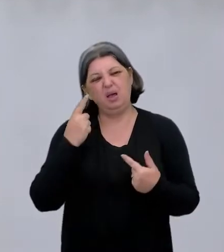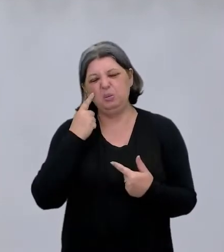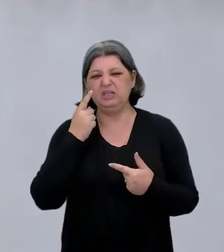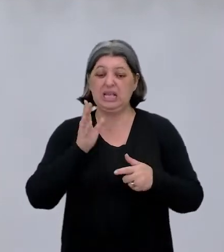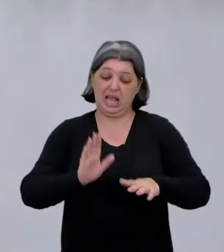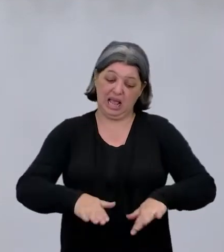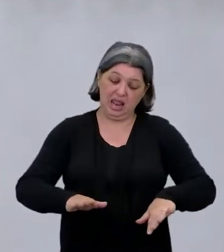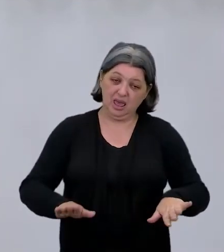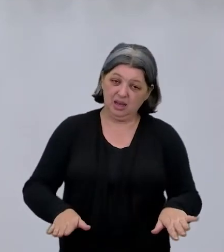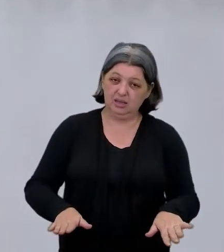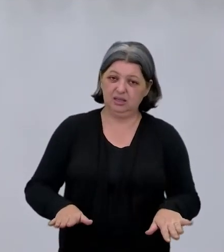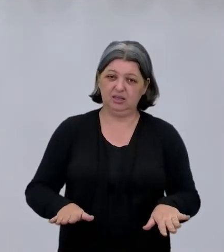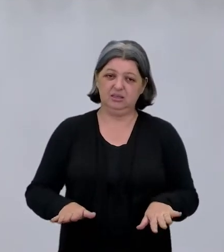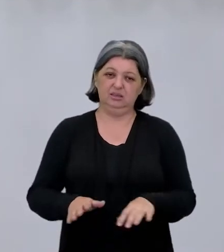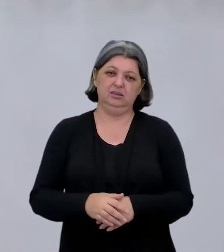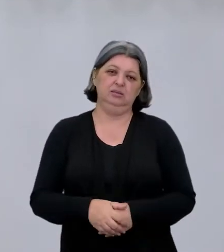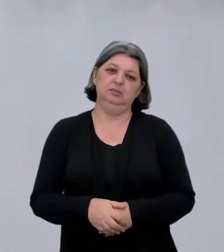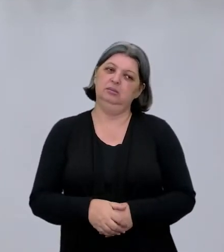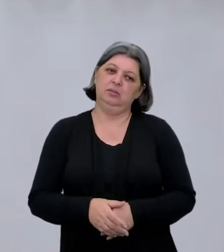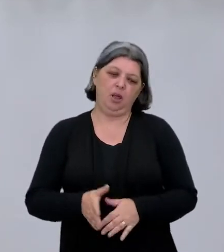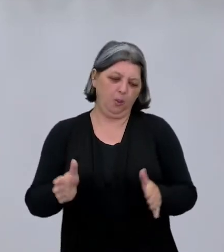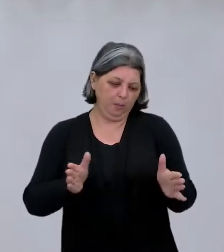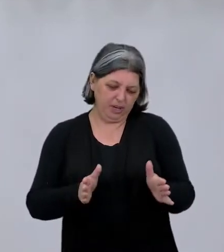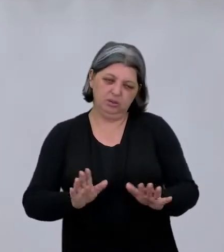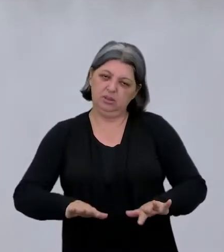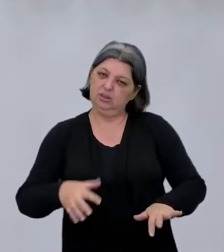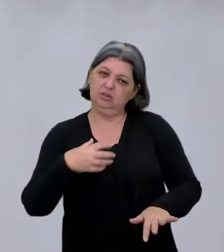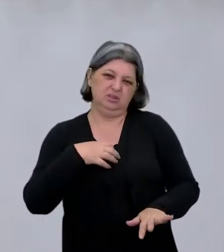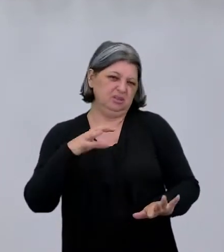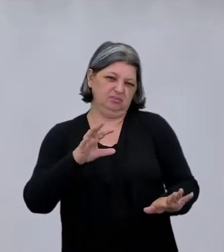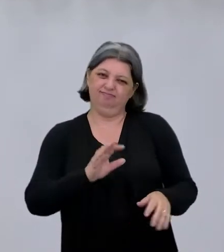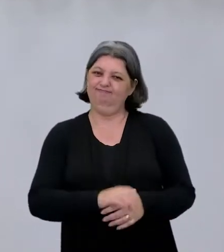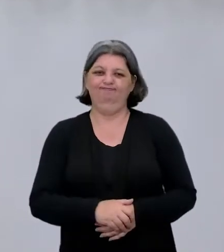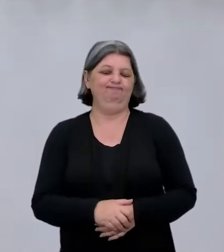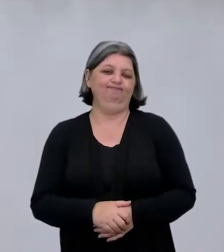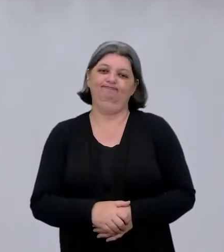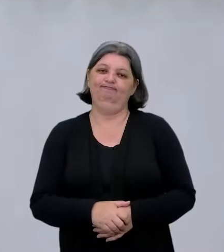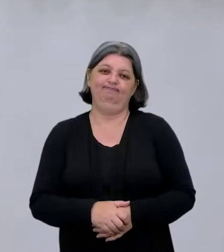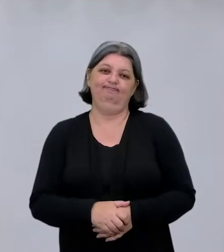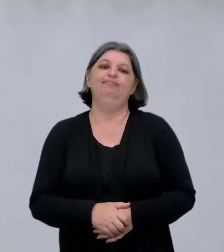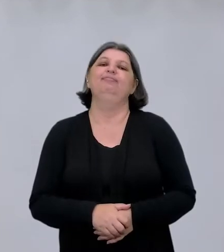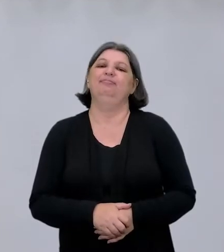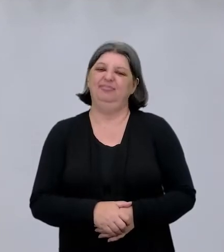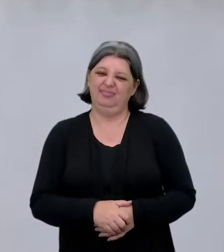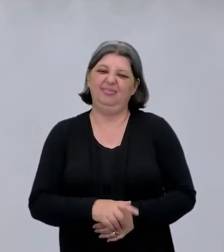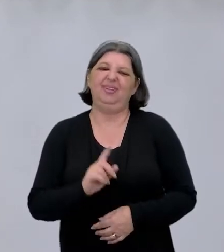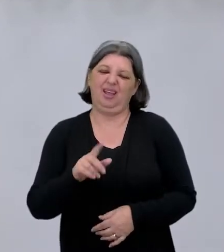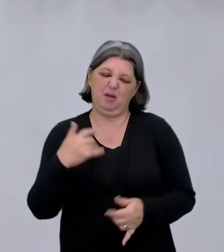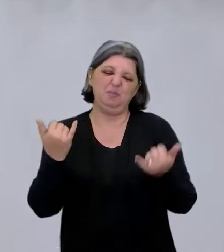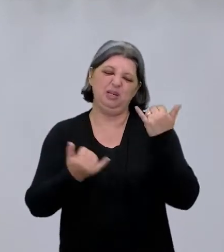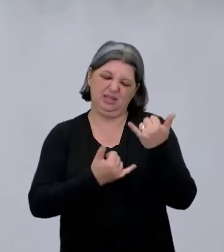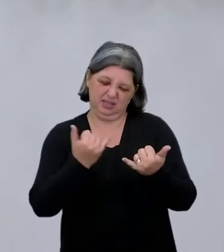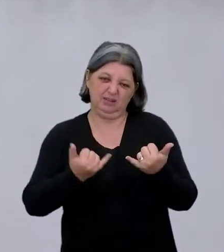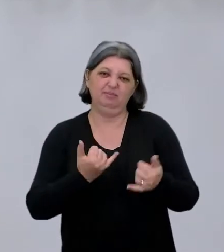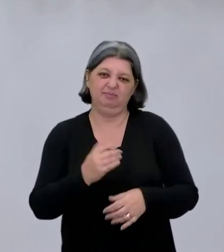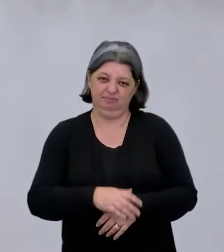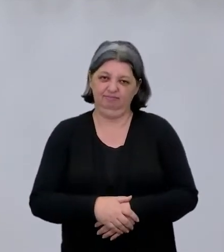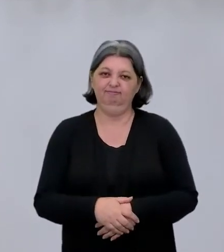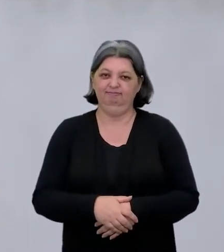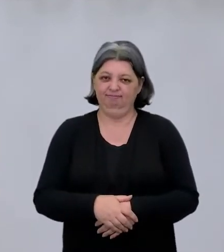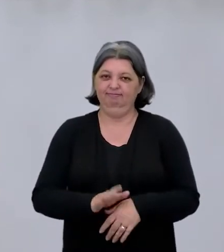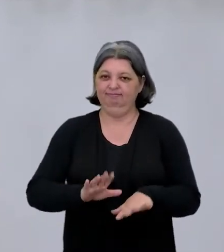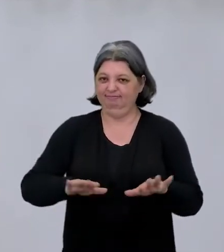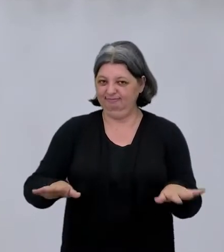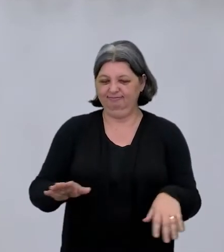é uma época que eles são assim. Criança é um bicho... criança é um ser muito sapequinha, né? É esse momento que eles estão assim,